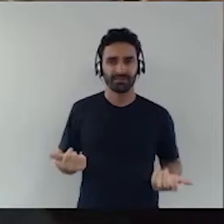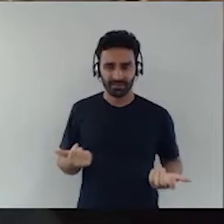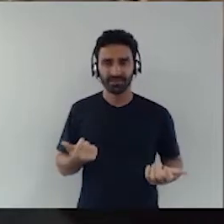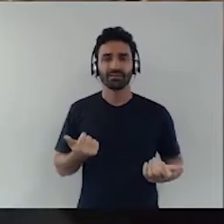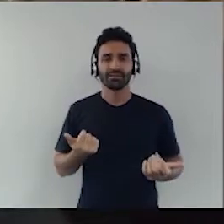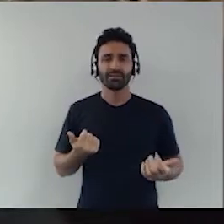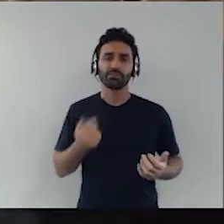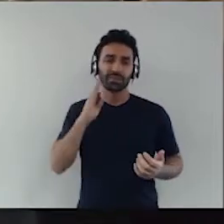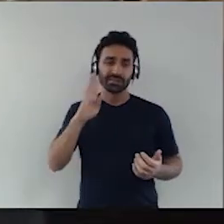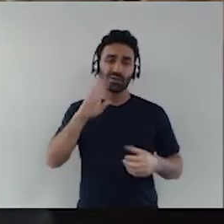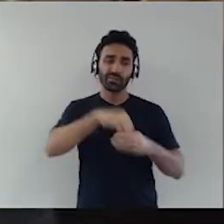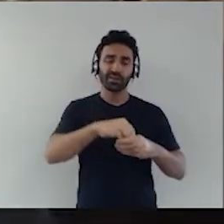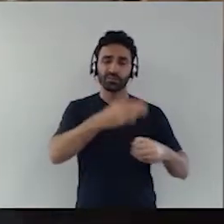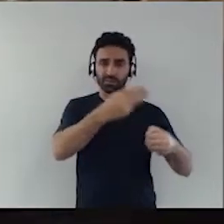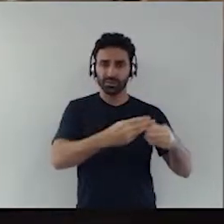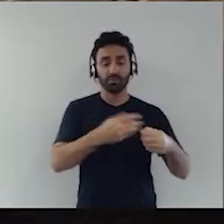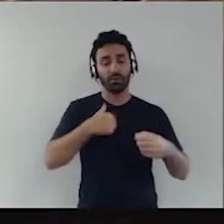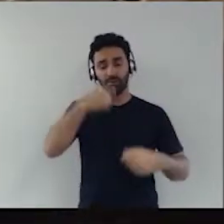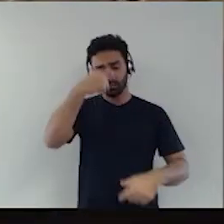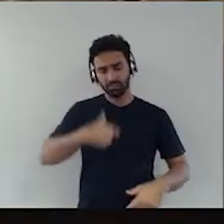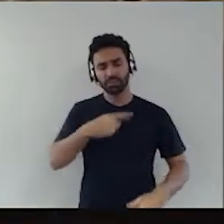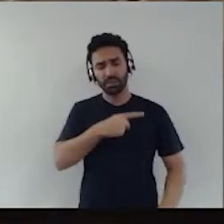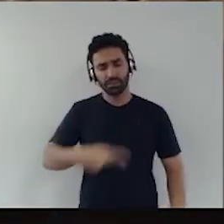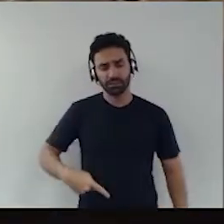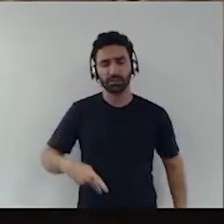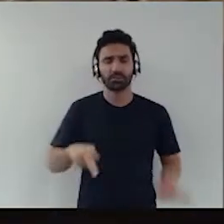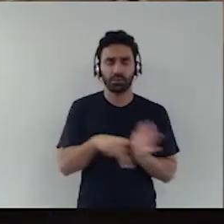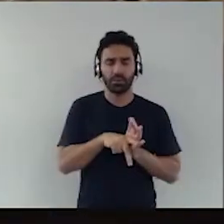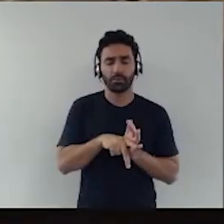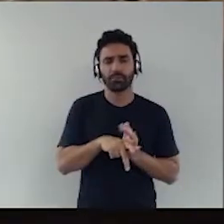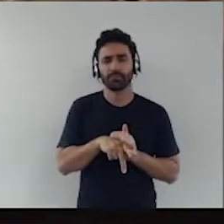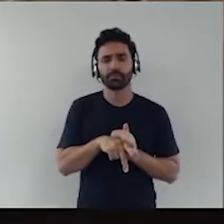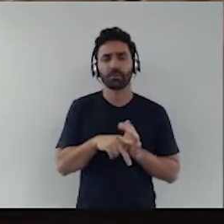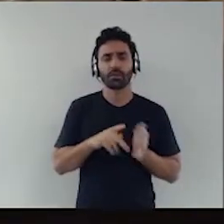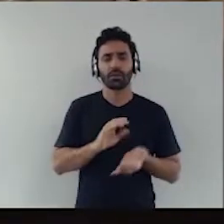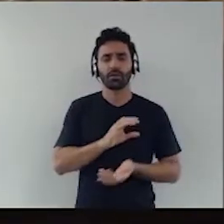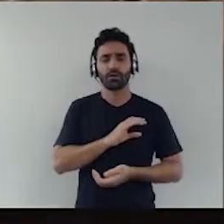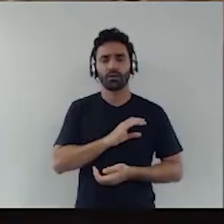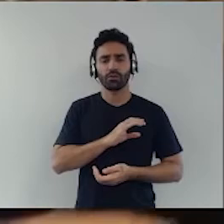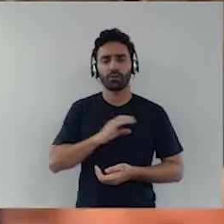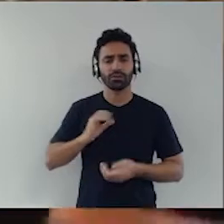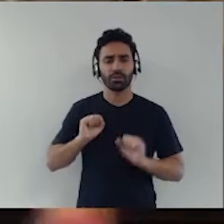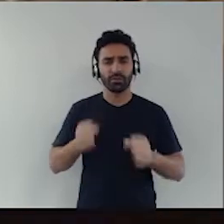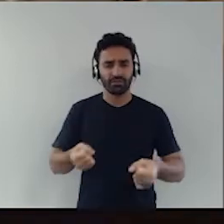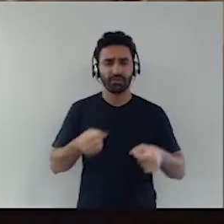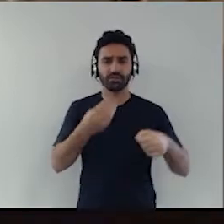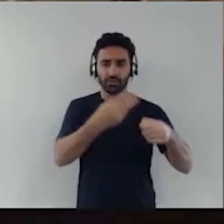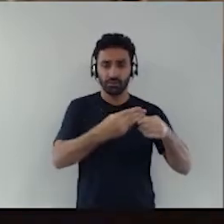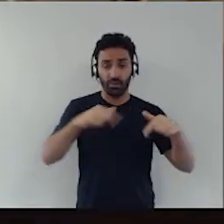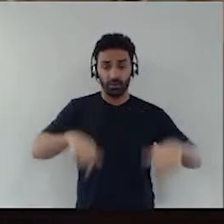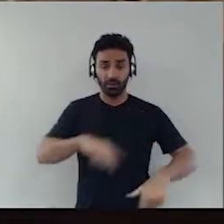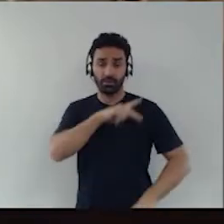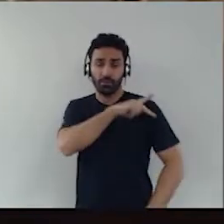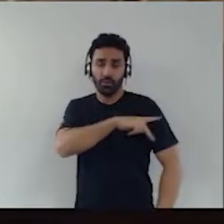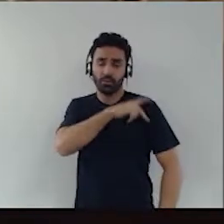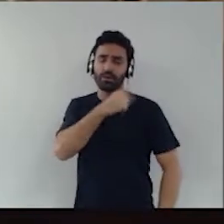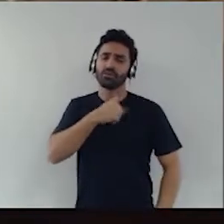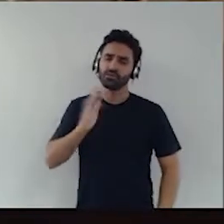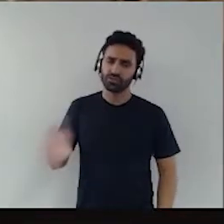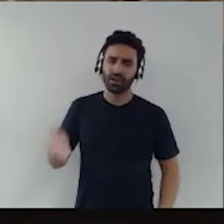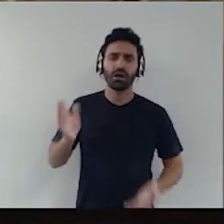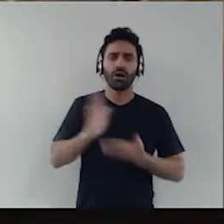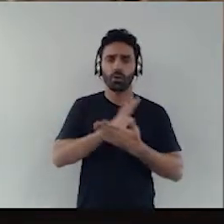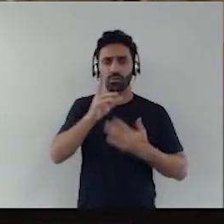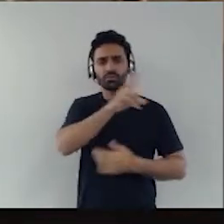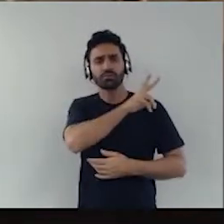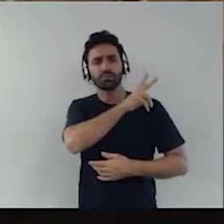âmbitos municipais, eu também, como presidente da Comissão de Defesa dos Municípios aqui no Piauí, tenho escutado muito de alguns